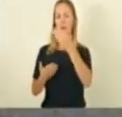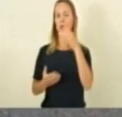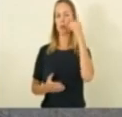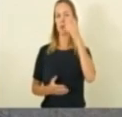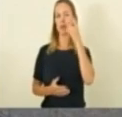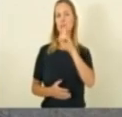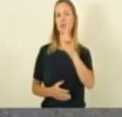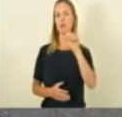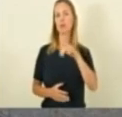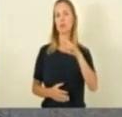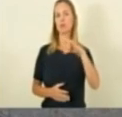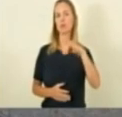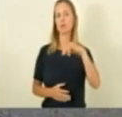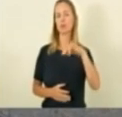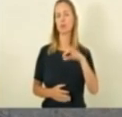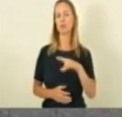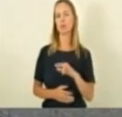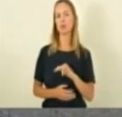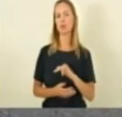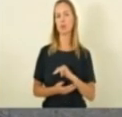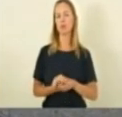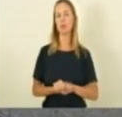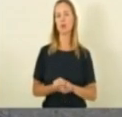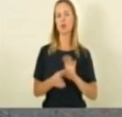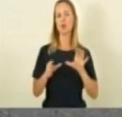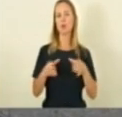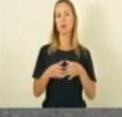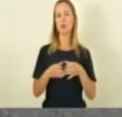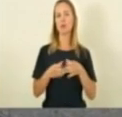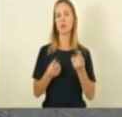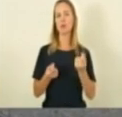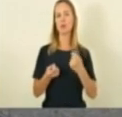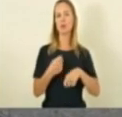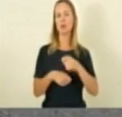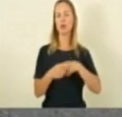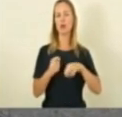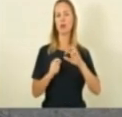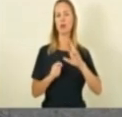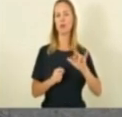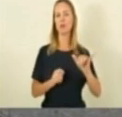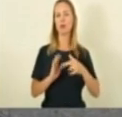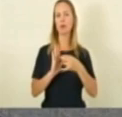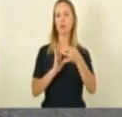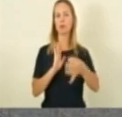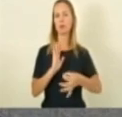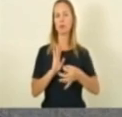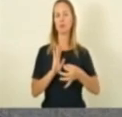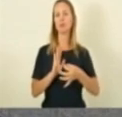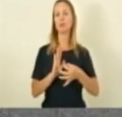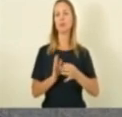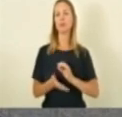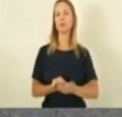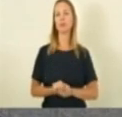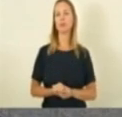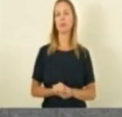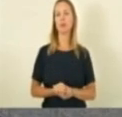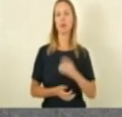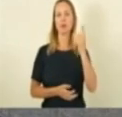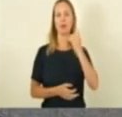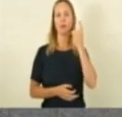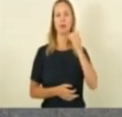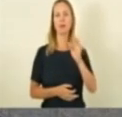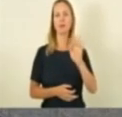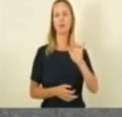Gandini. Convoco a Comissão de Finanças para oferecer parecer oral à matéria. Deputado